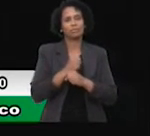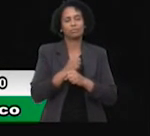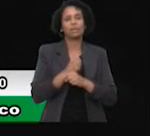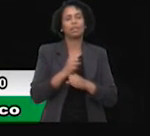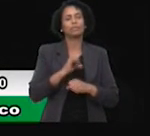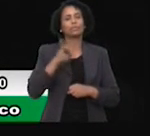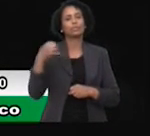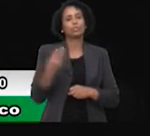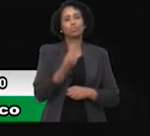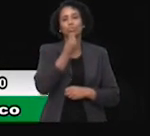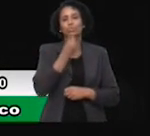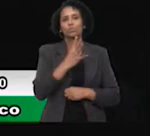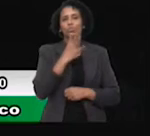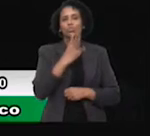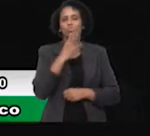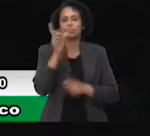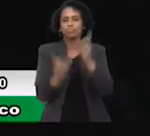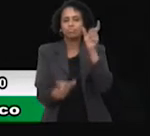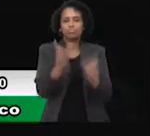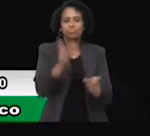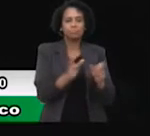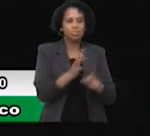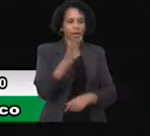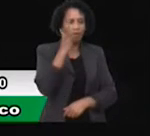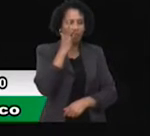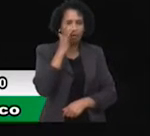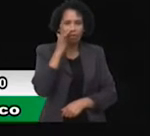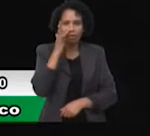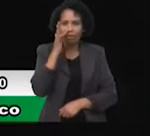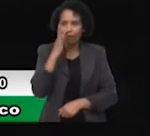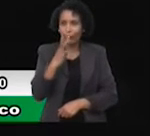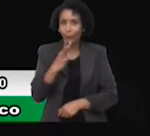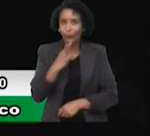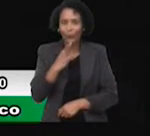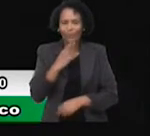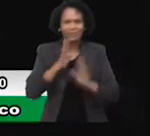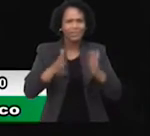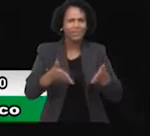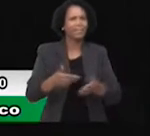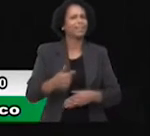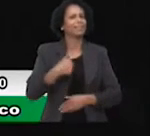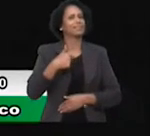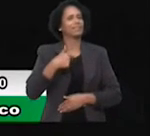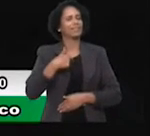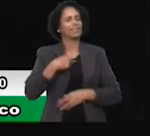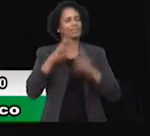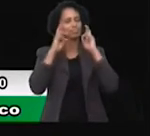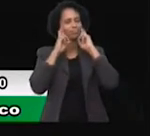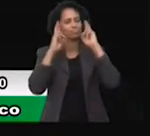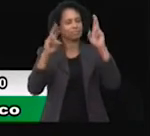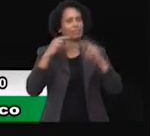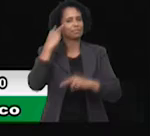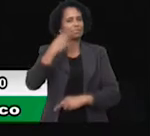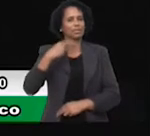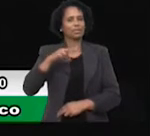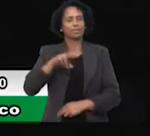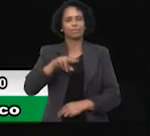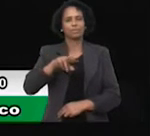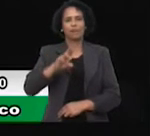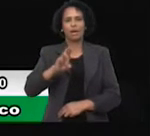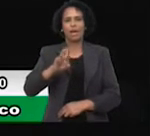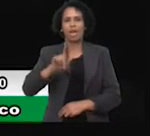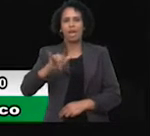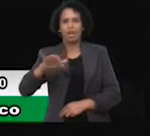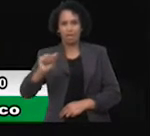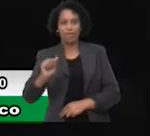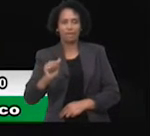conhecer mais de perto algumas pessoas que eu já admirava. E aqui fica o meu respeito e meu carinho pela vereadora Régia. Eu sou fã